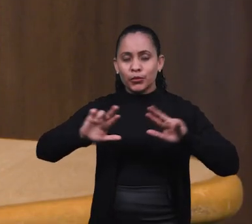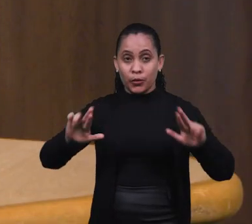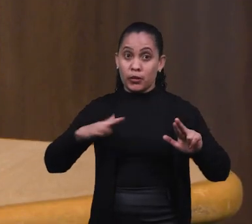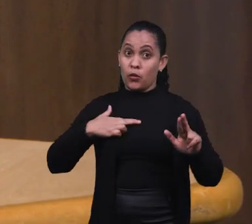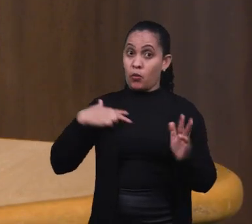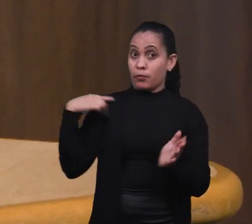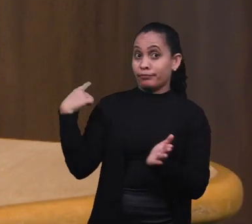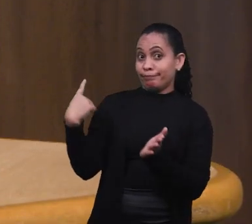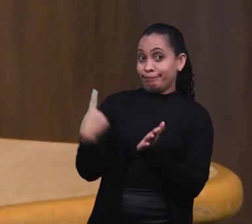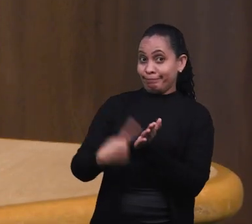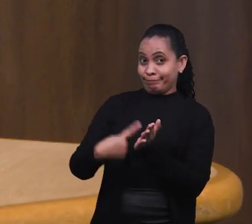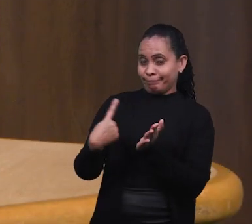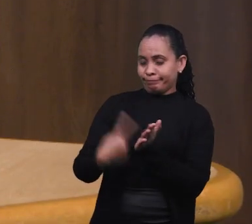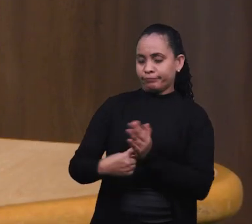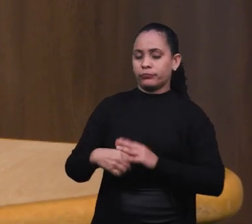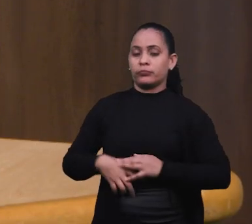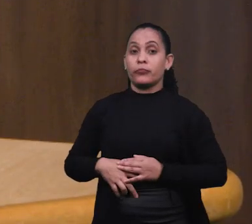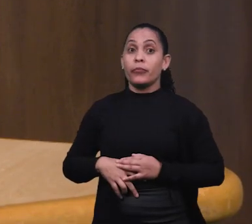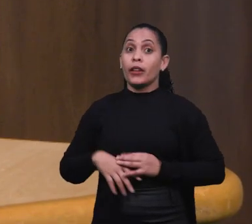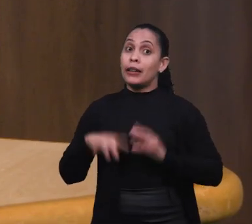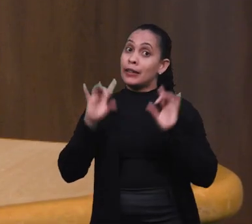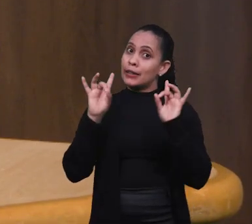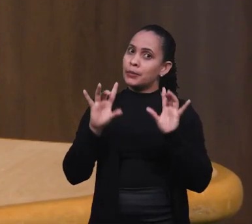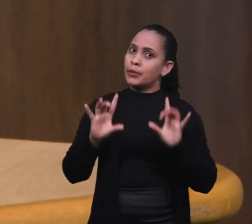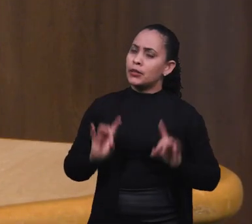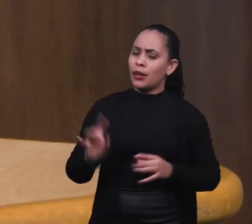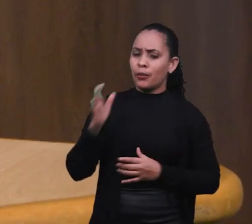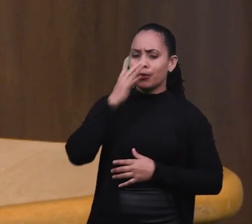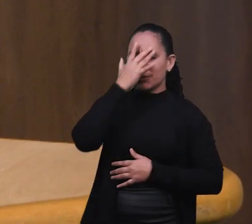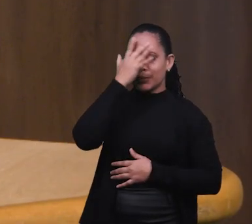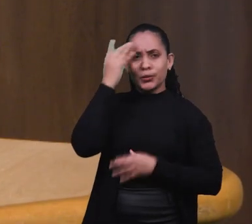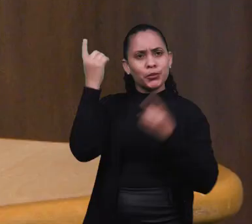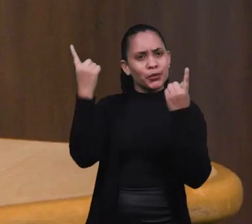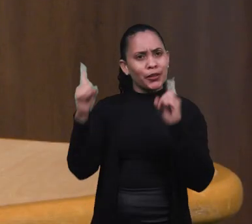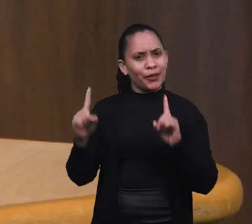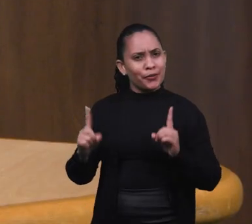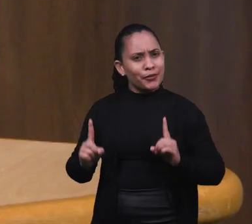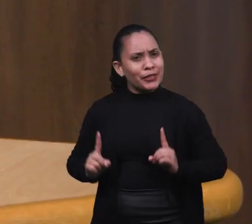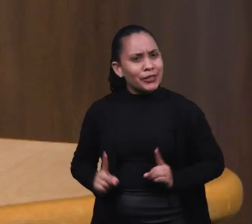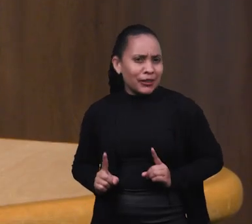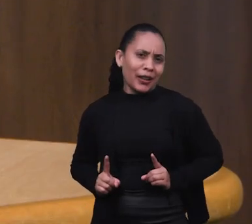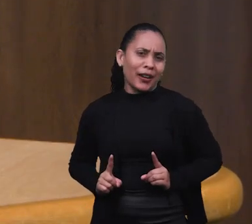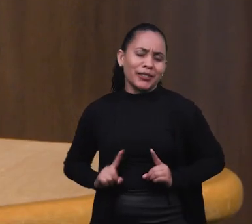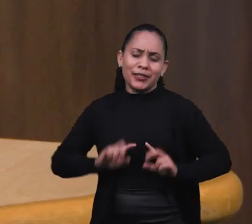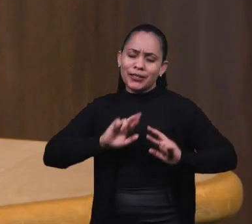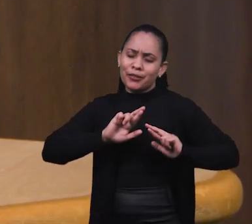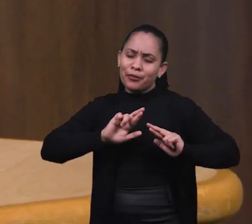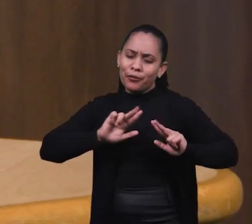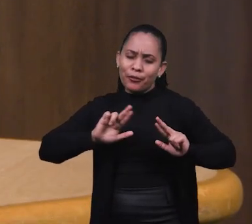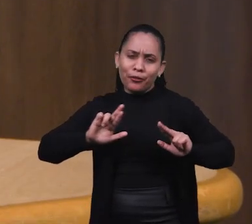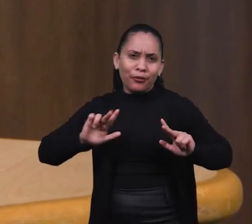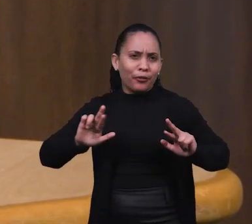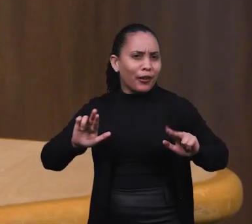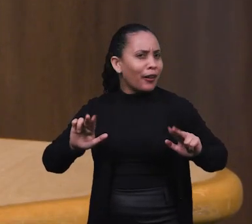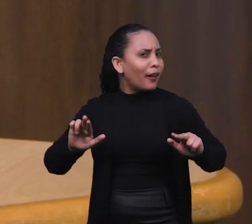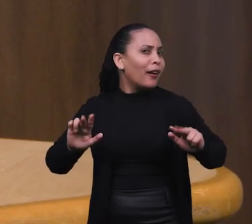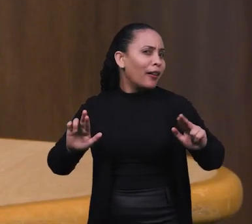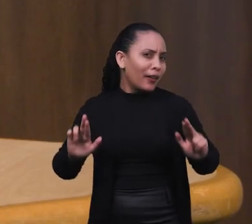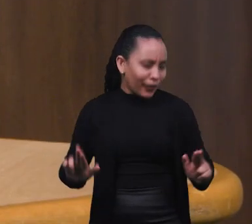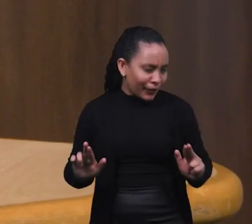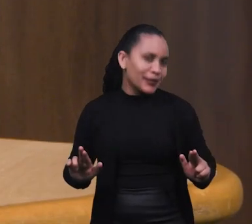compromisso, especialmente aqueles que enfrentam barreiras físicas, cognitivas, sensoriais